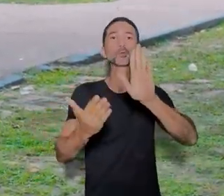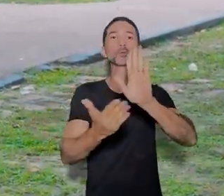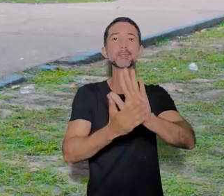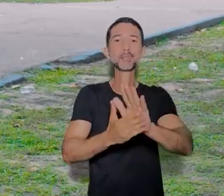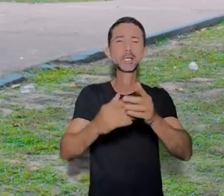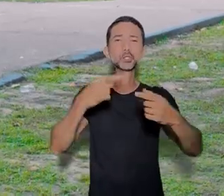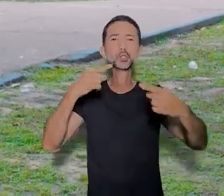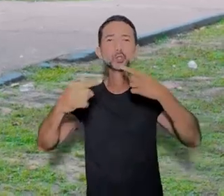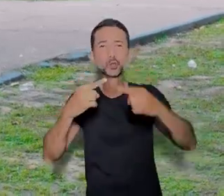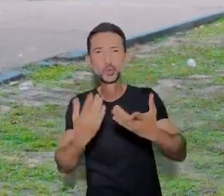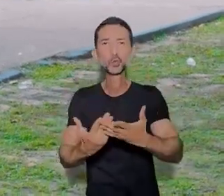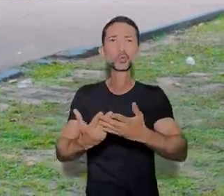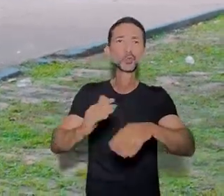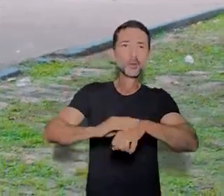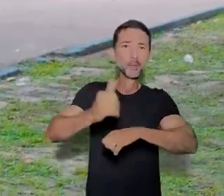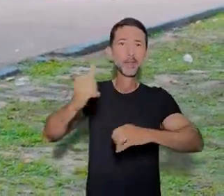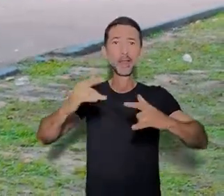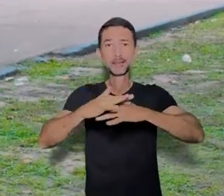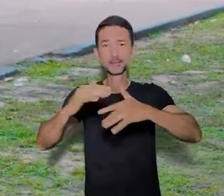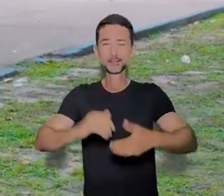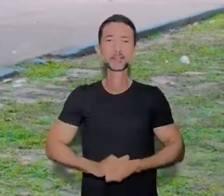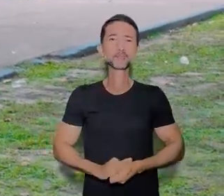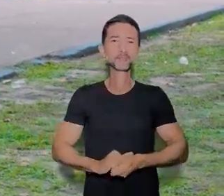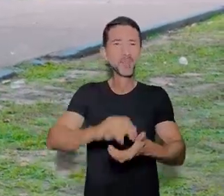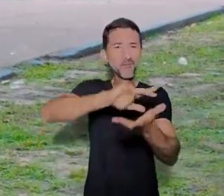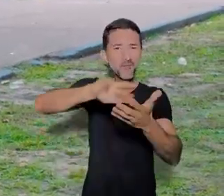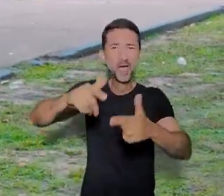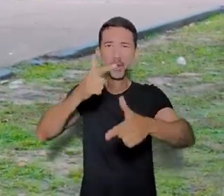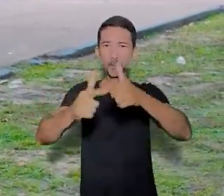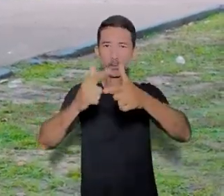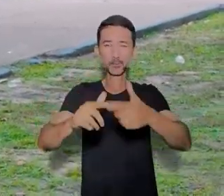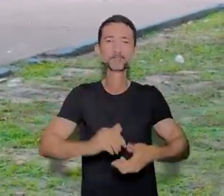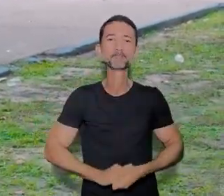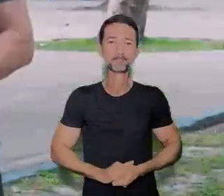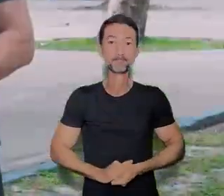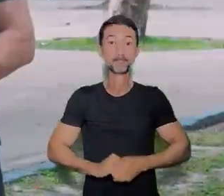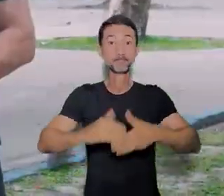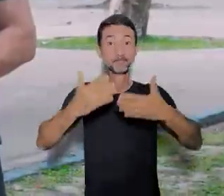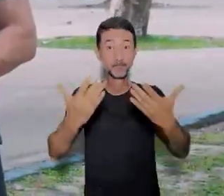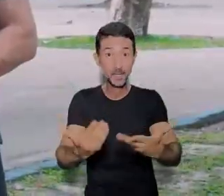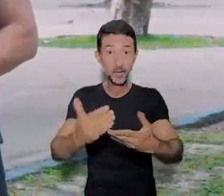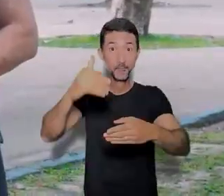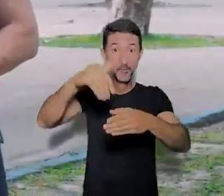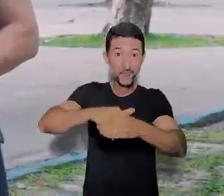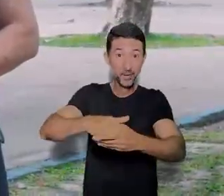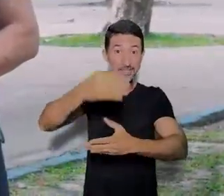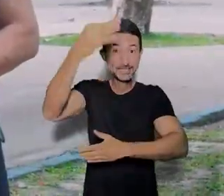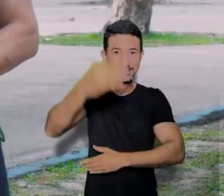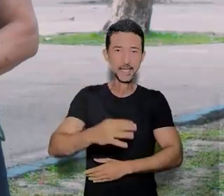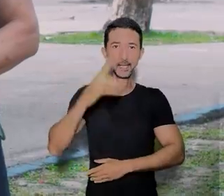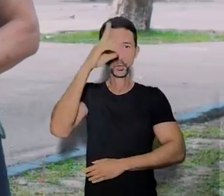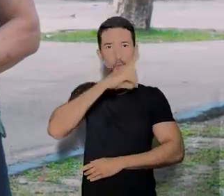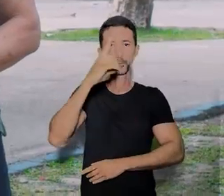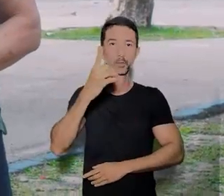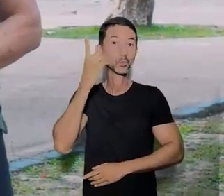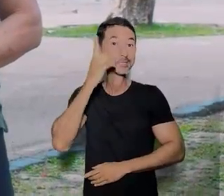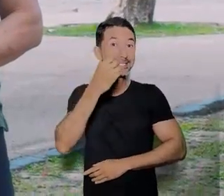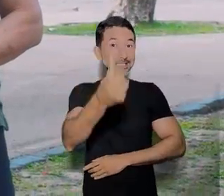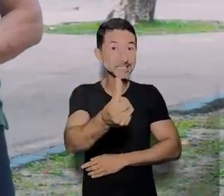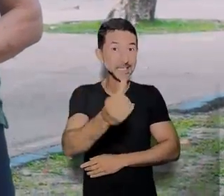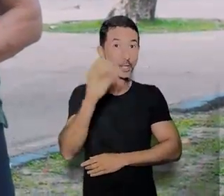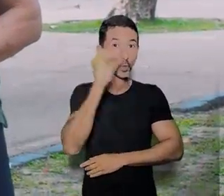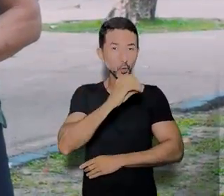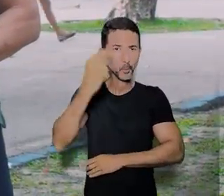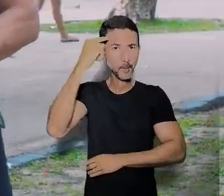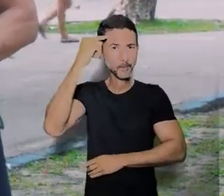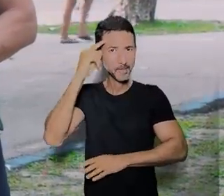e a oportunidade de discutir um pouco mais a cidade e seus inúmeros problemas. Então, vote certo nesse domingo. 6